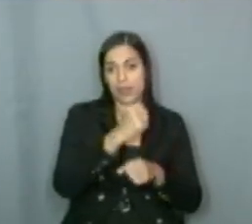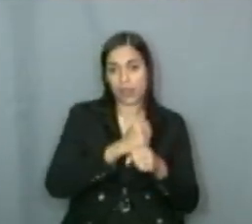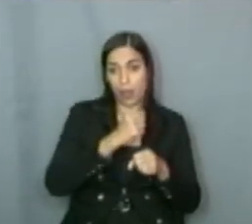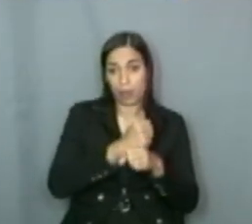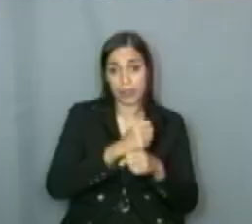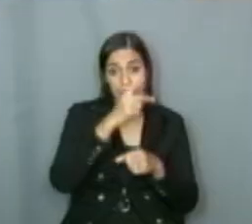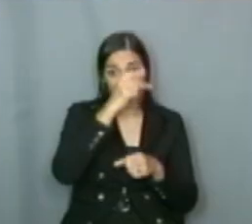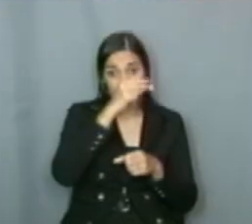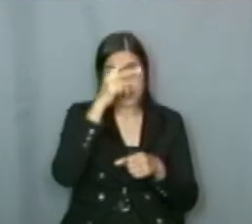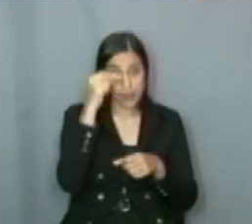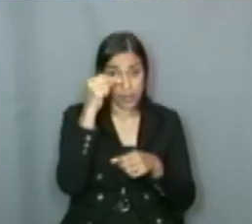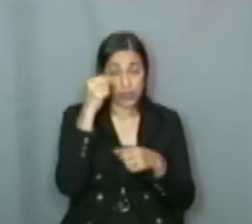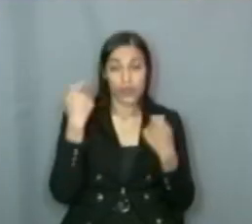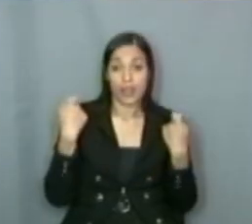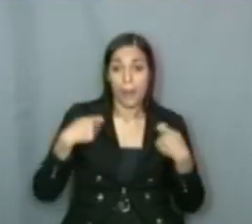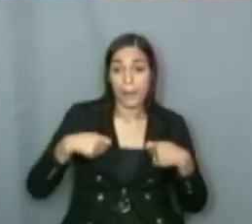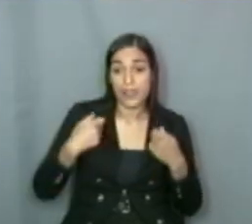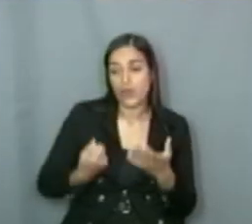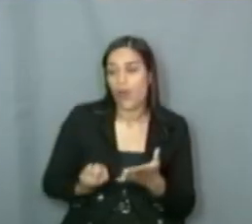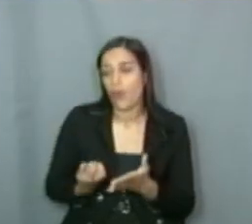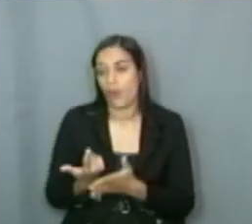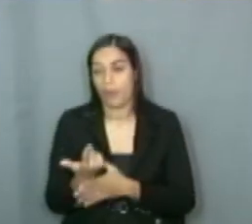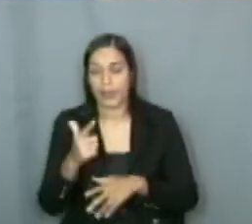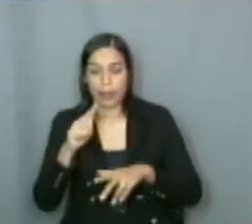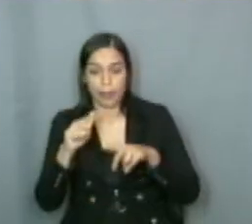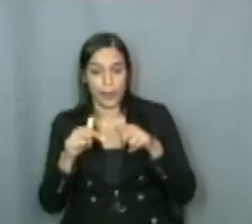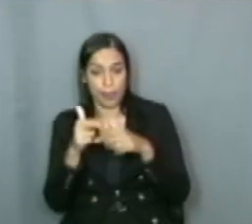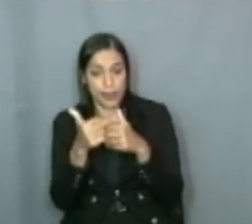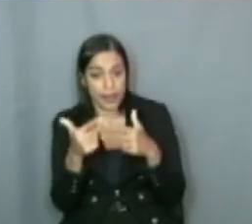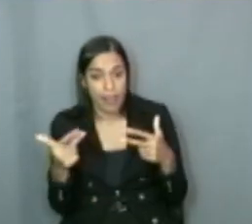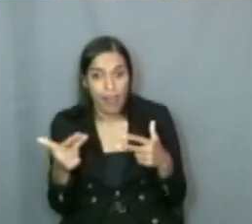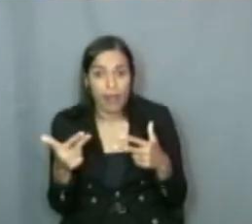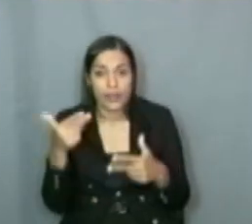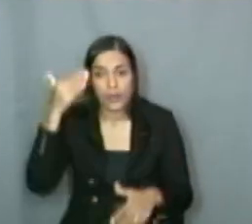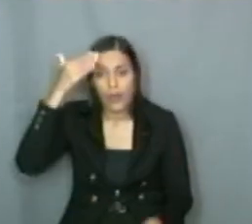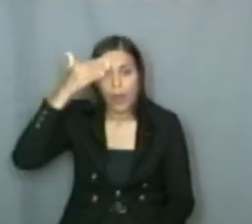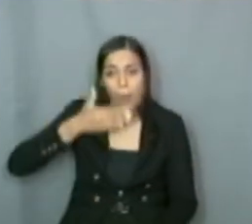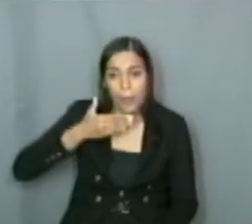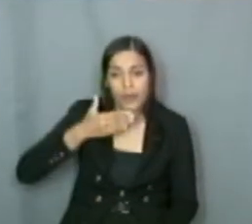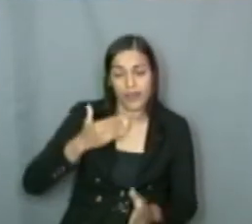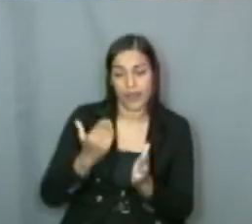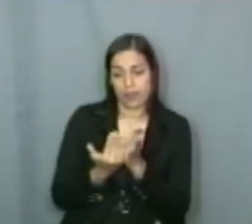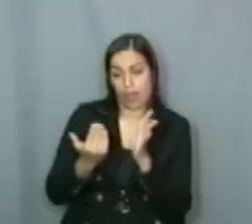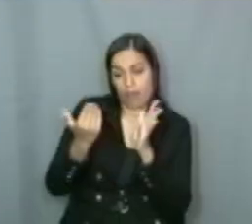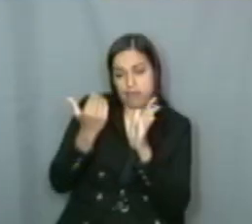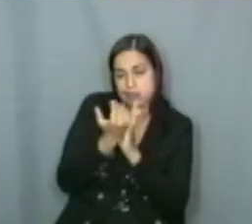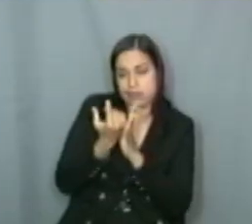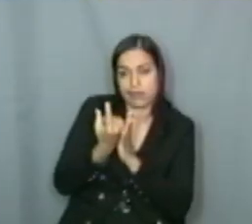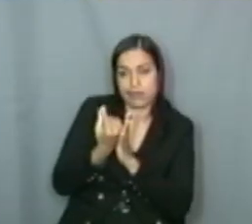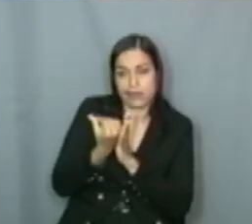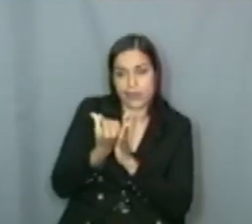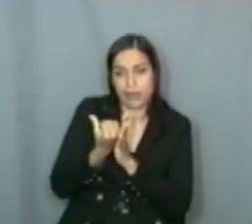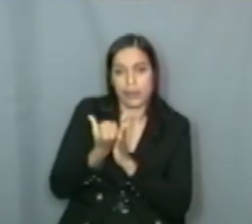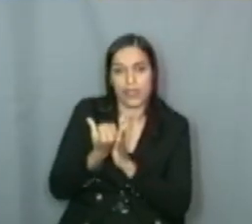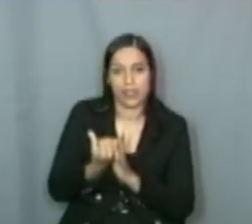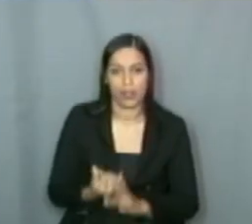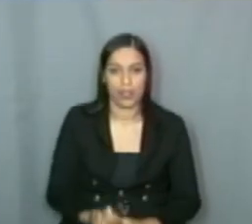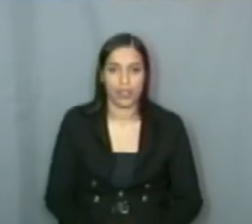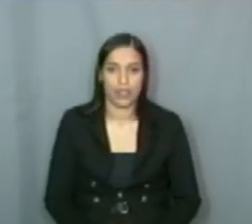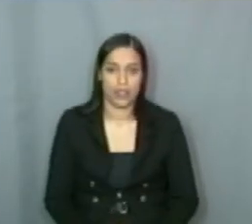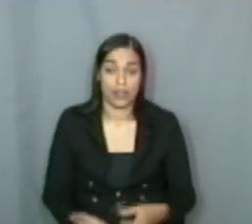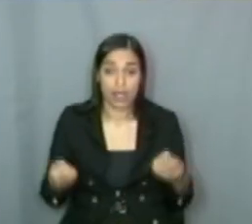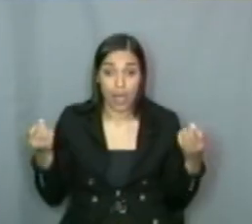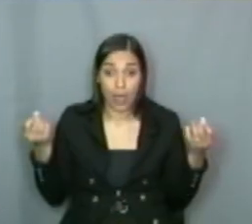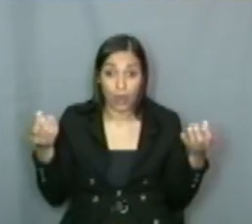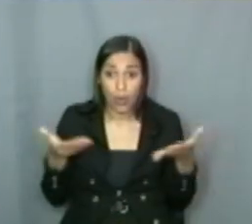que voltar atrás na compra do mobiliário, porque foi comprovado o superfaturamento. E agora